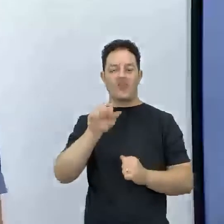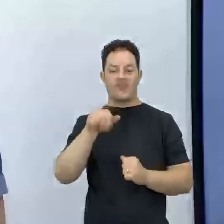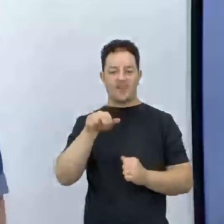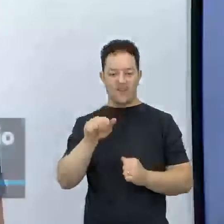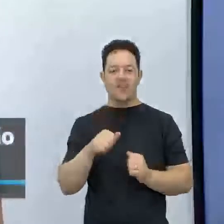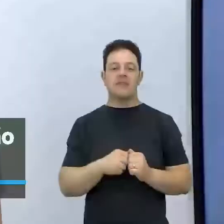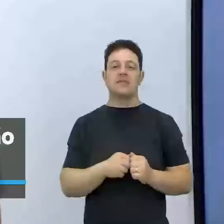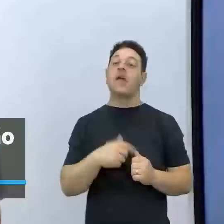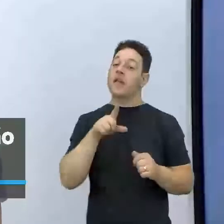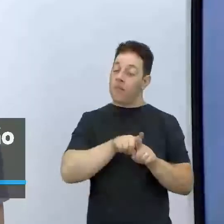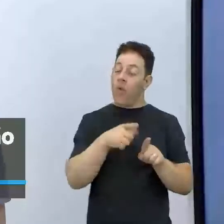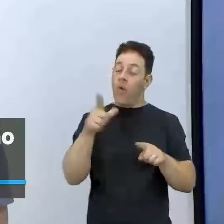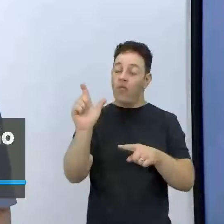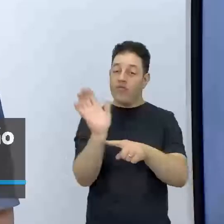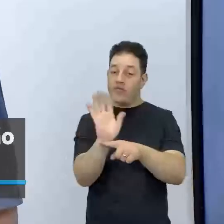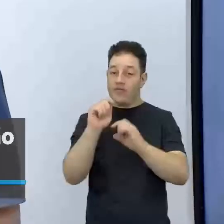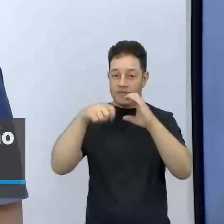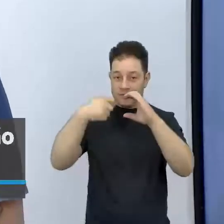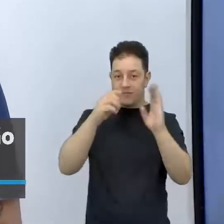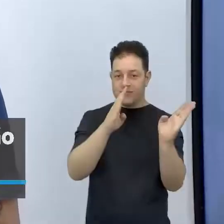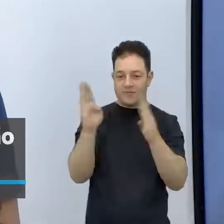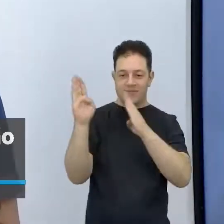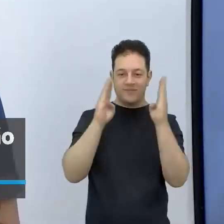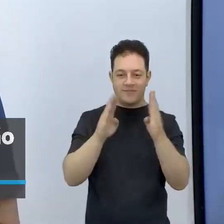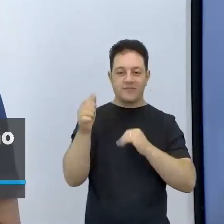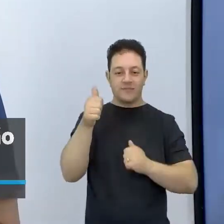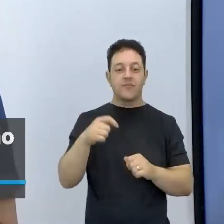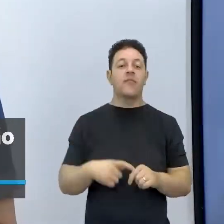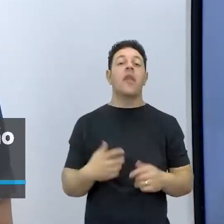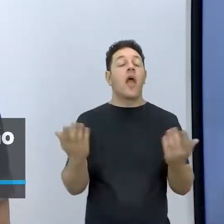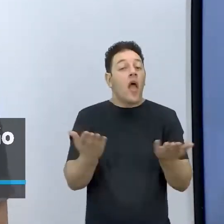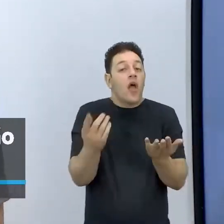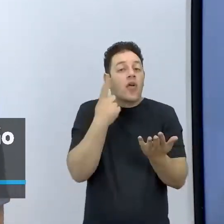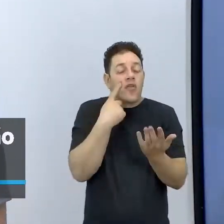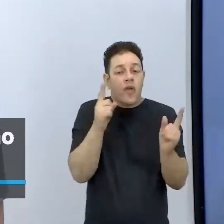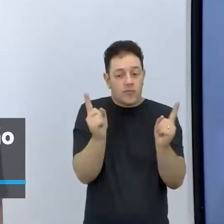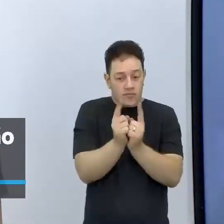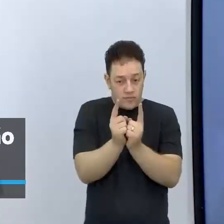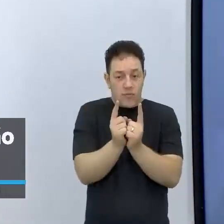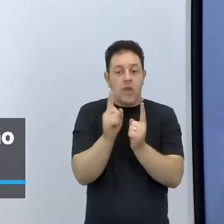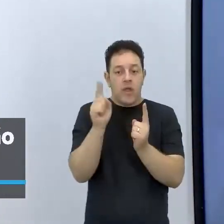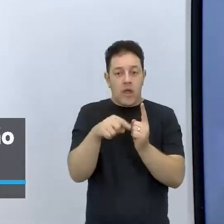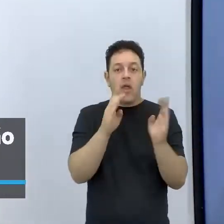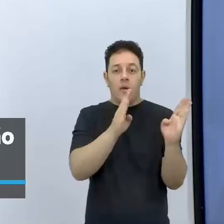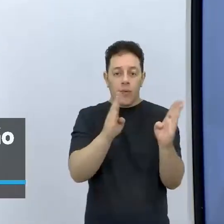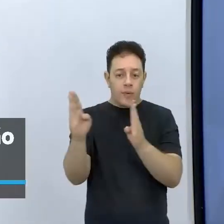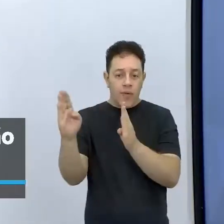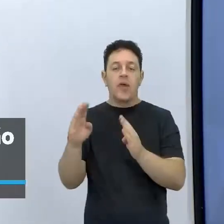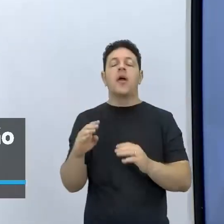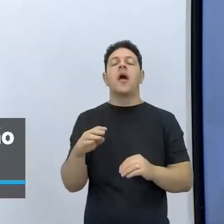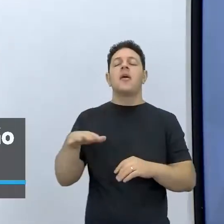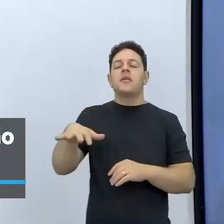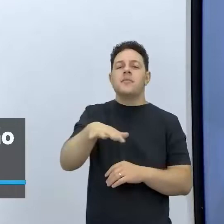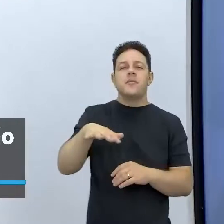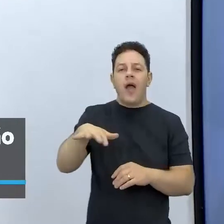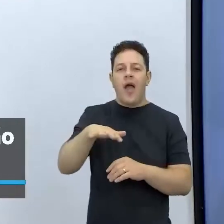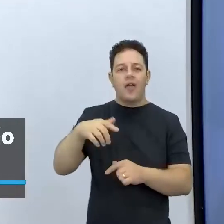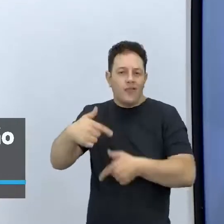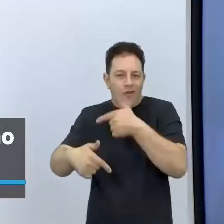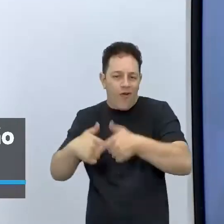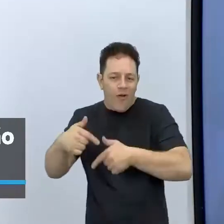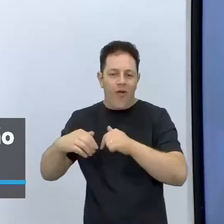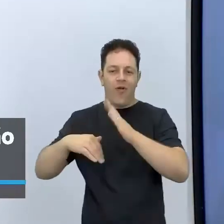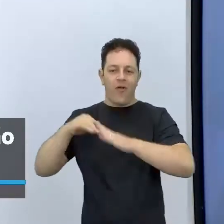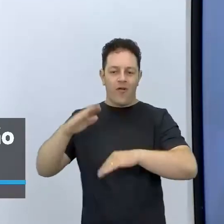temos alguns outros vídeos aí, ok? Então, a gente vai ouvir agora um trechinho do programa Espaço em Obra para a gente relembrar o